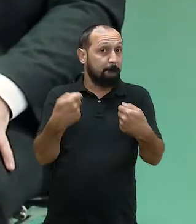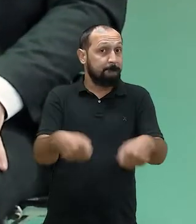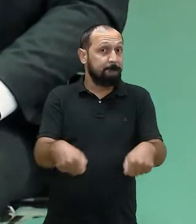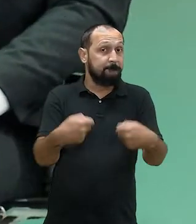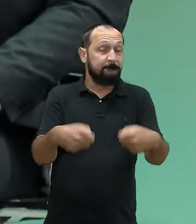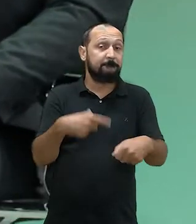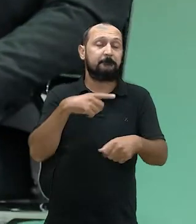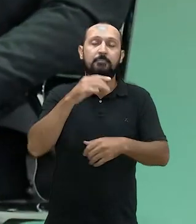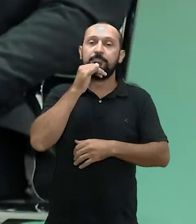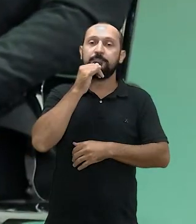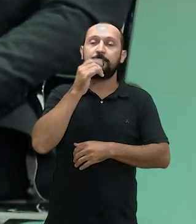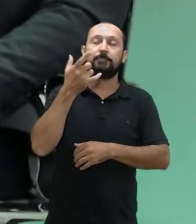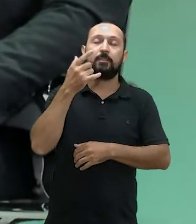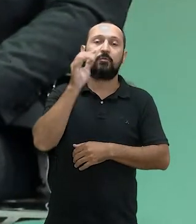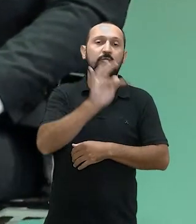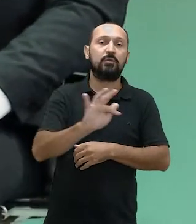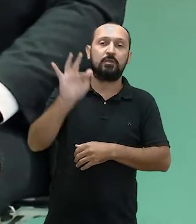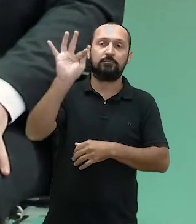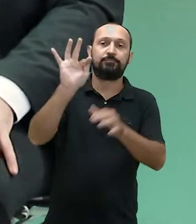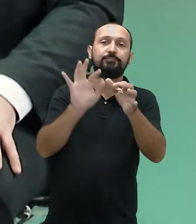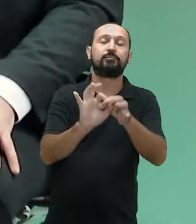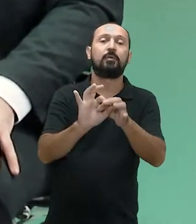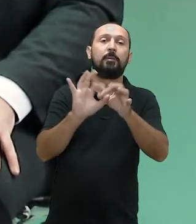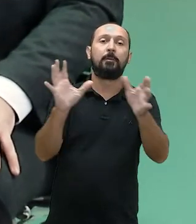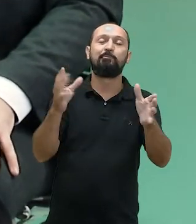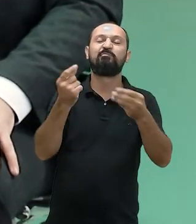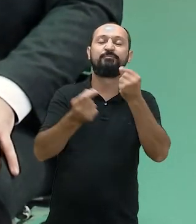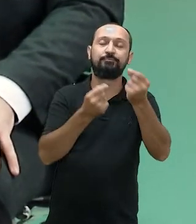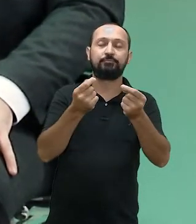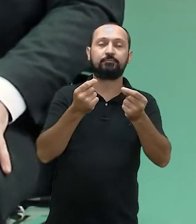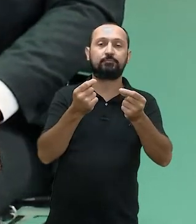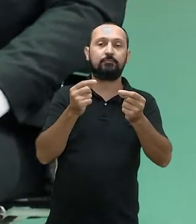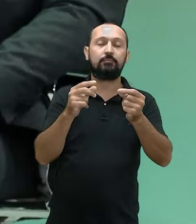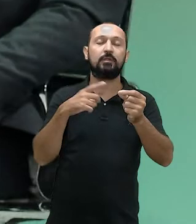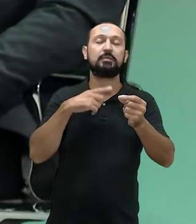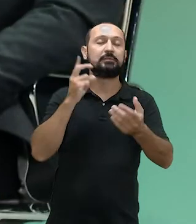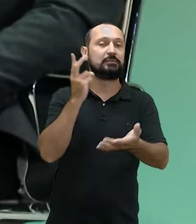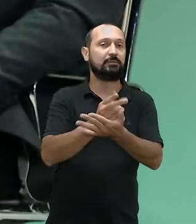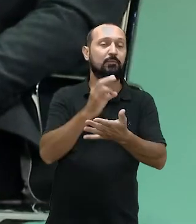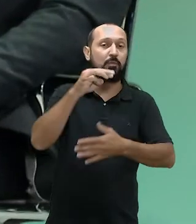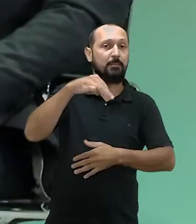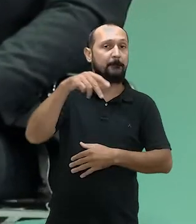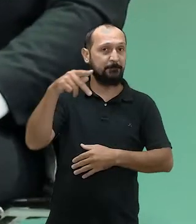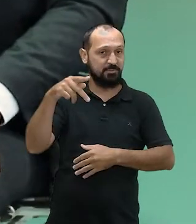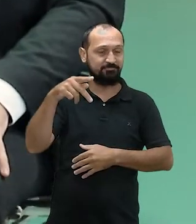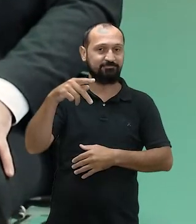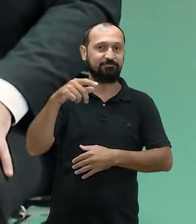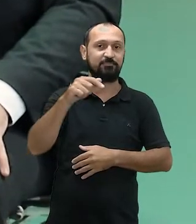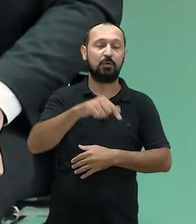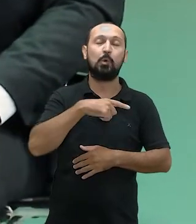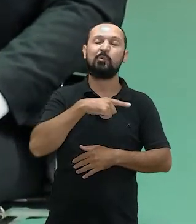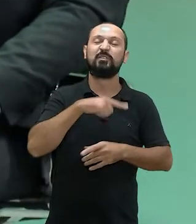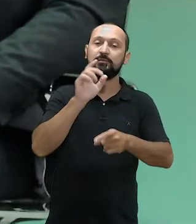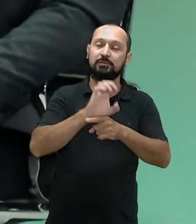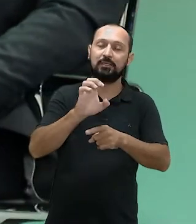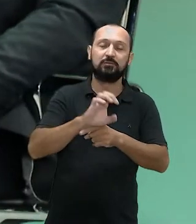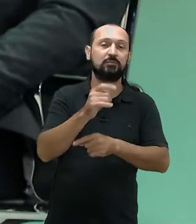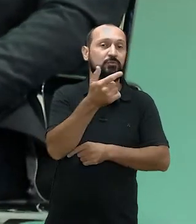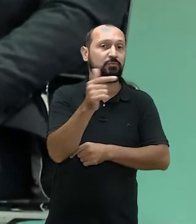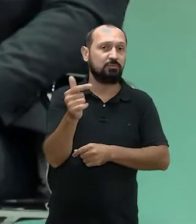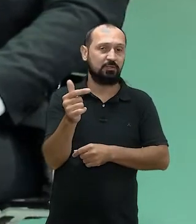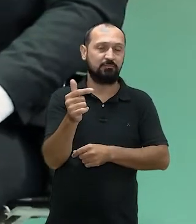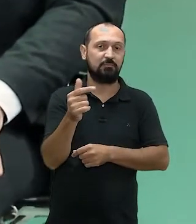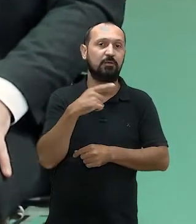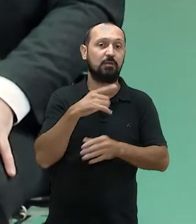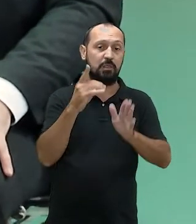Eles devem, a nível da União, eles são abertos com uma medida provisória. Nos estados onde não tem medida provisória, eles